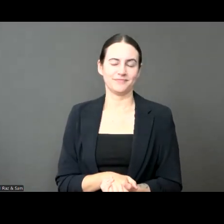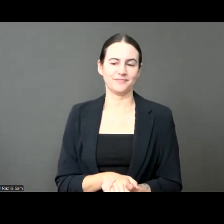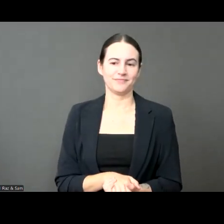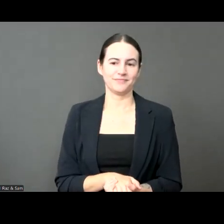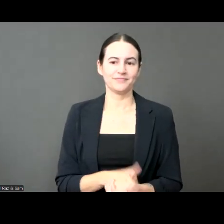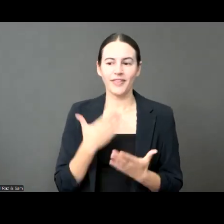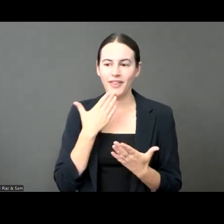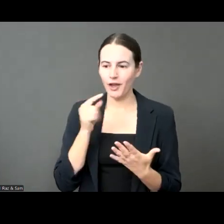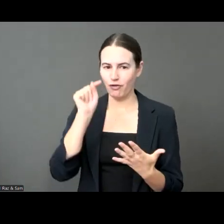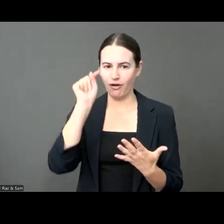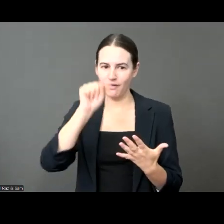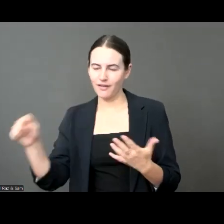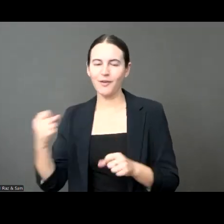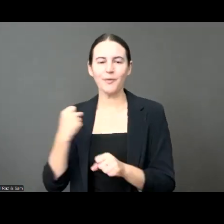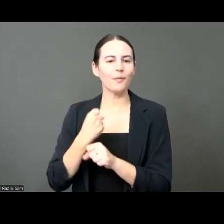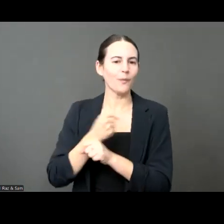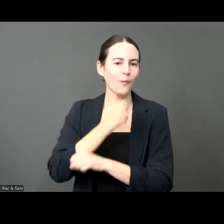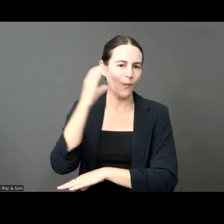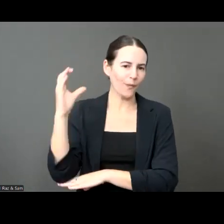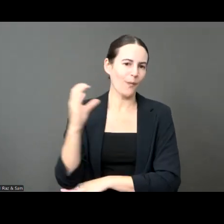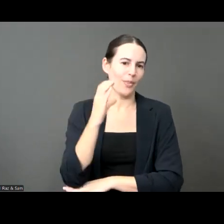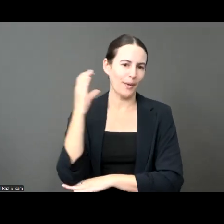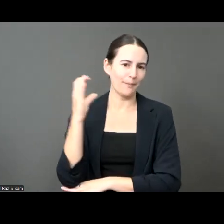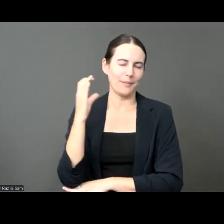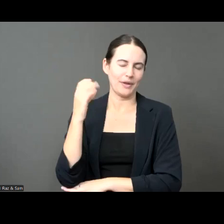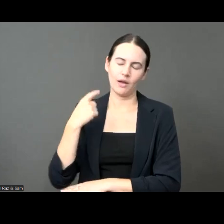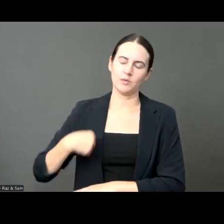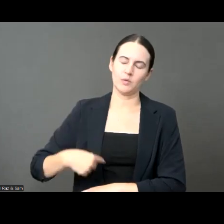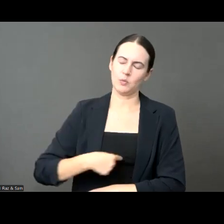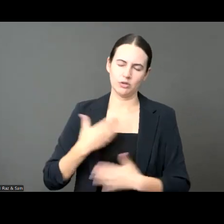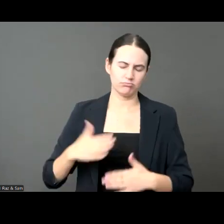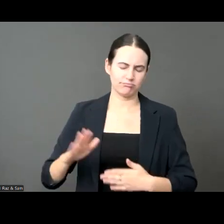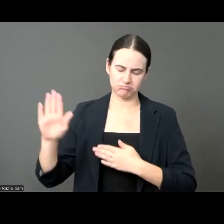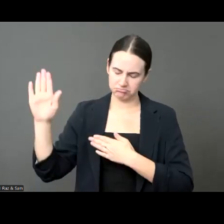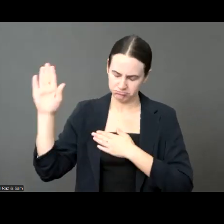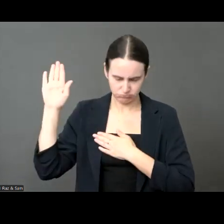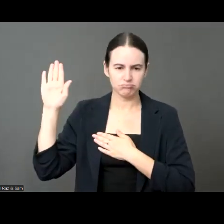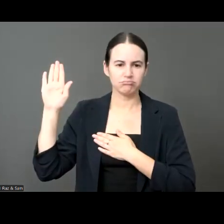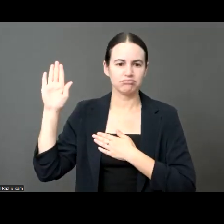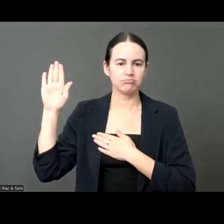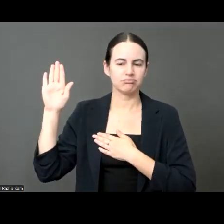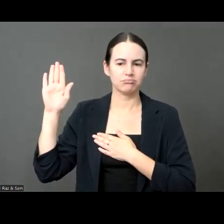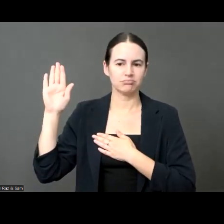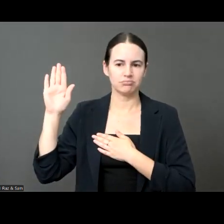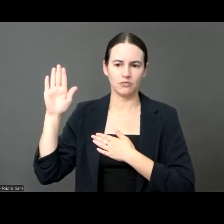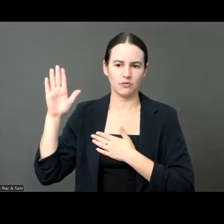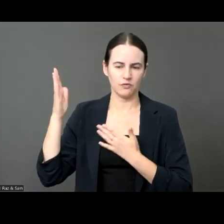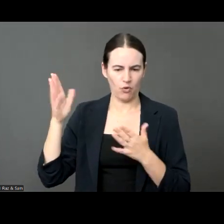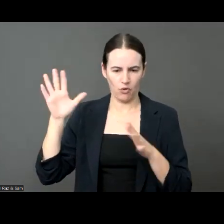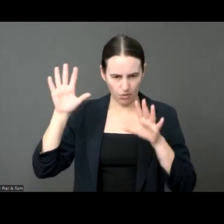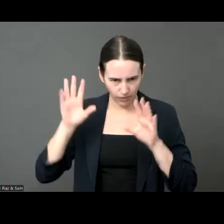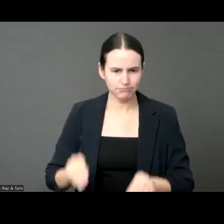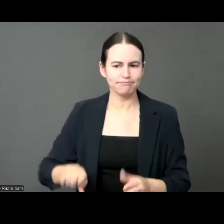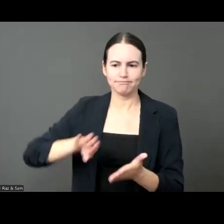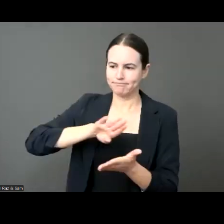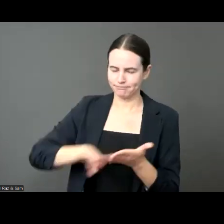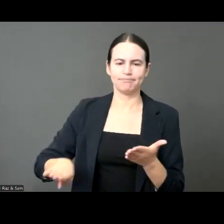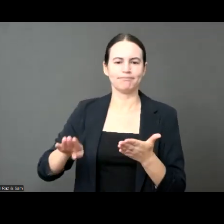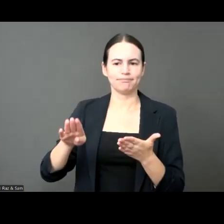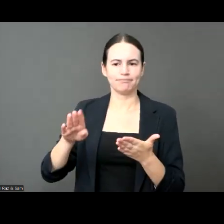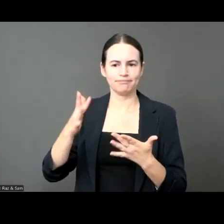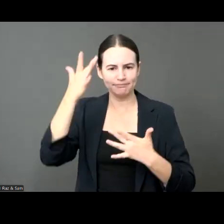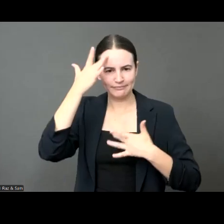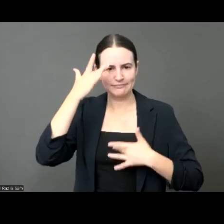todos os colegas da região que a Colômbia tem um compromisso muito forte e nós